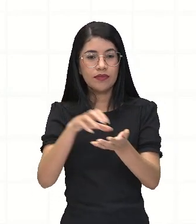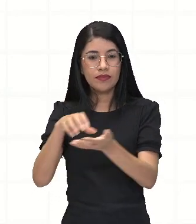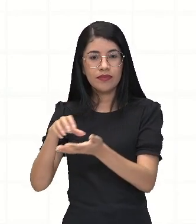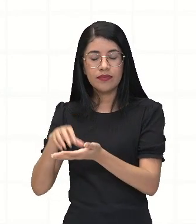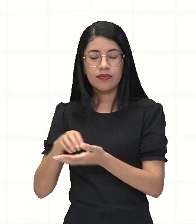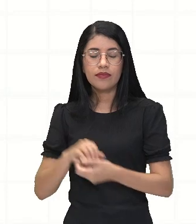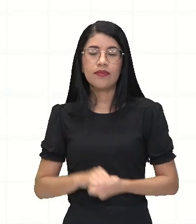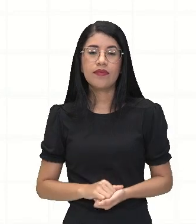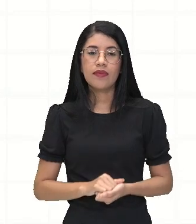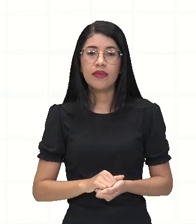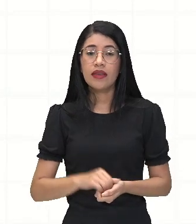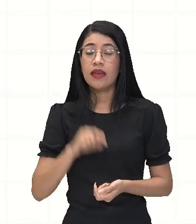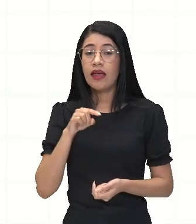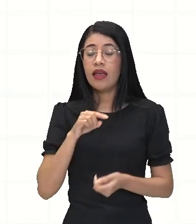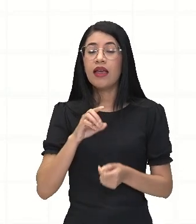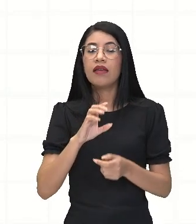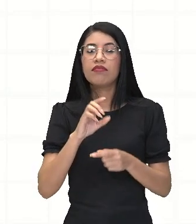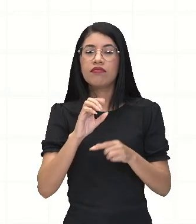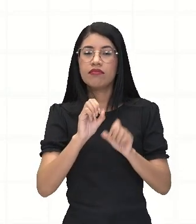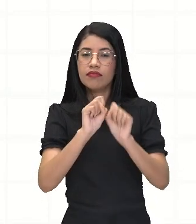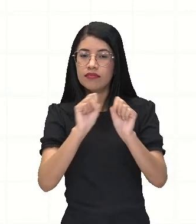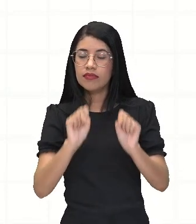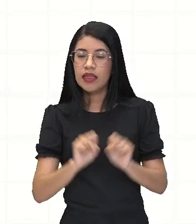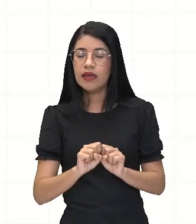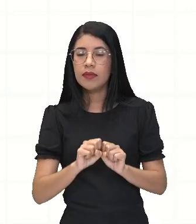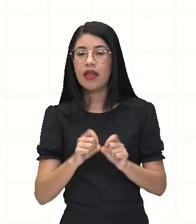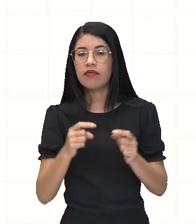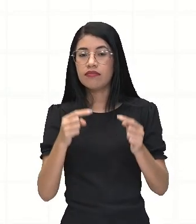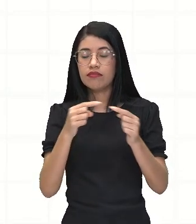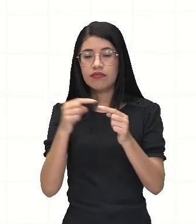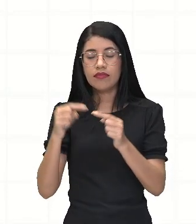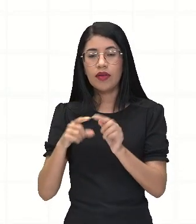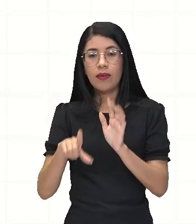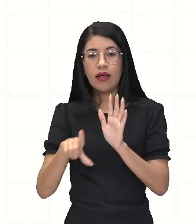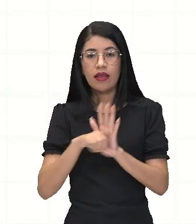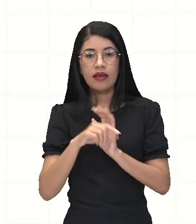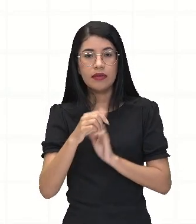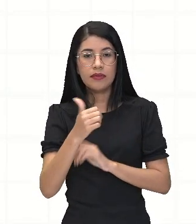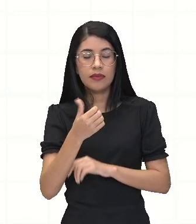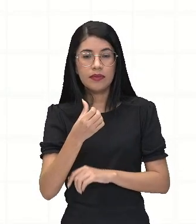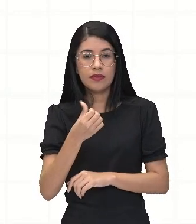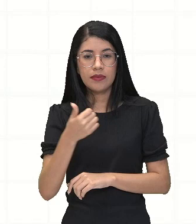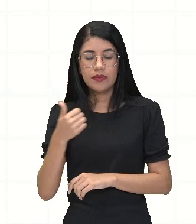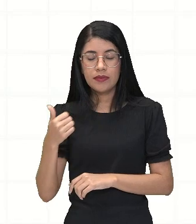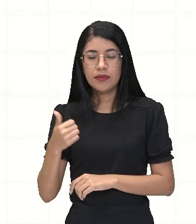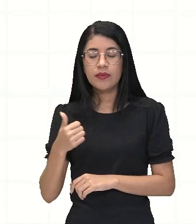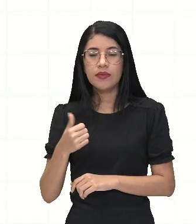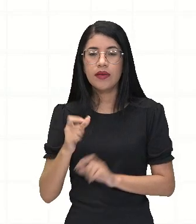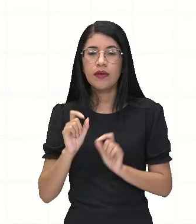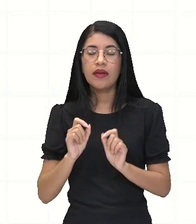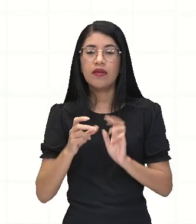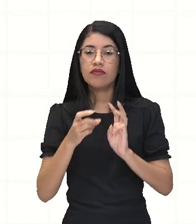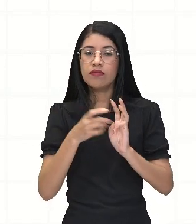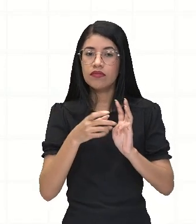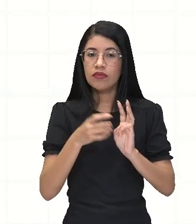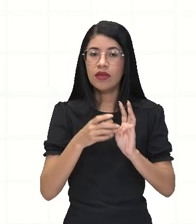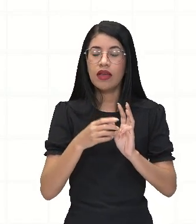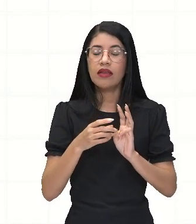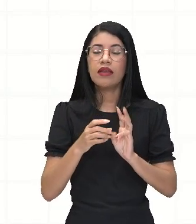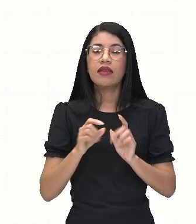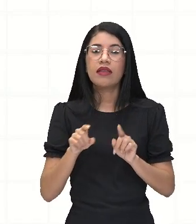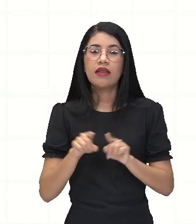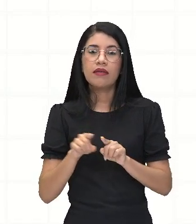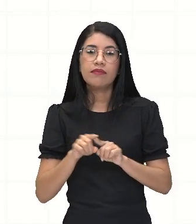esse sistema, de acordo com a lei de 1611, a alocação de indígenas para o serviço real e